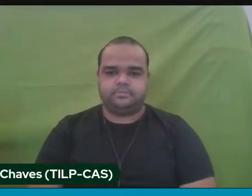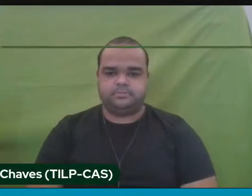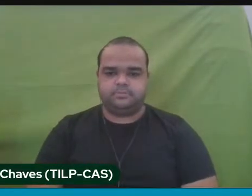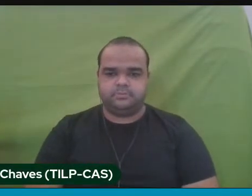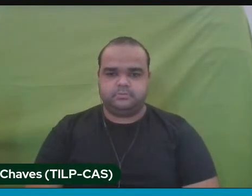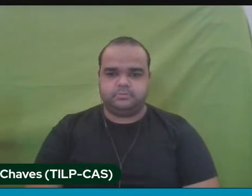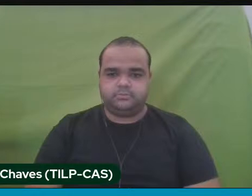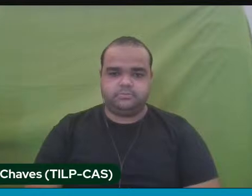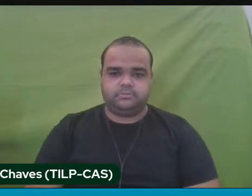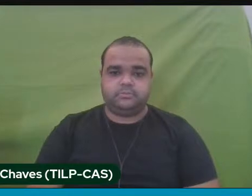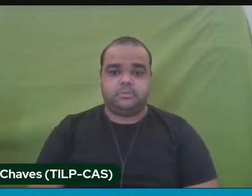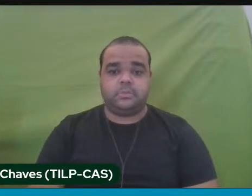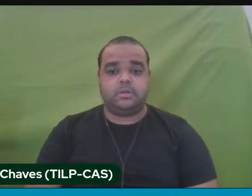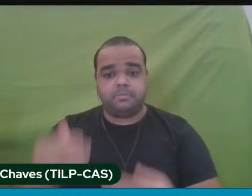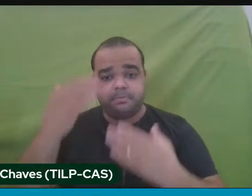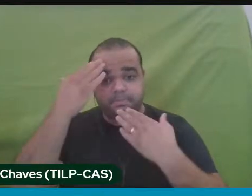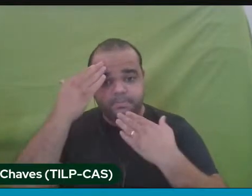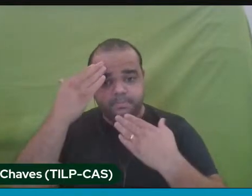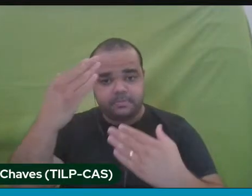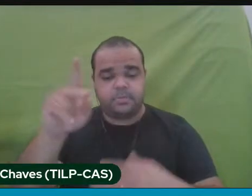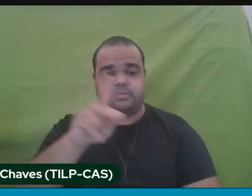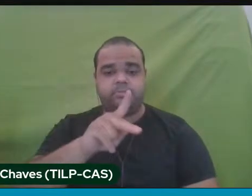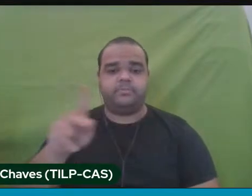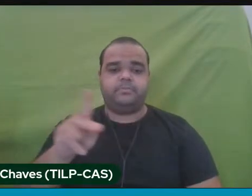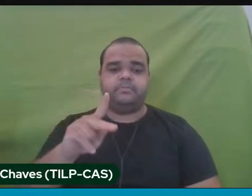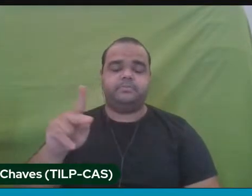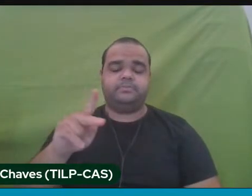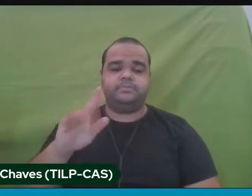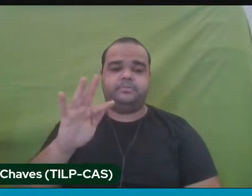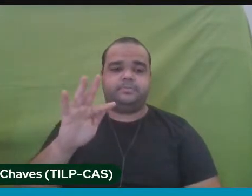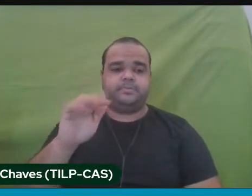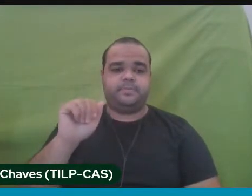Muito obrigada, professora Fabiana.